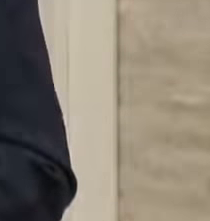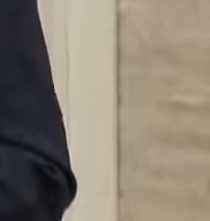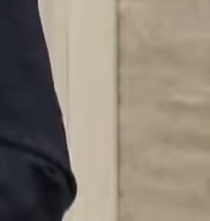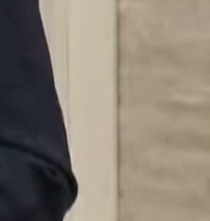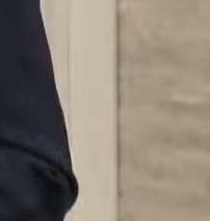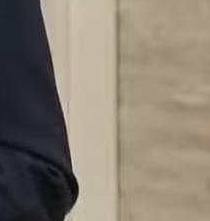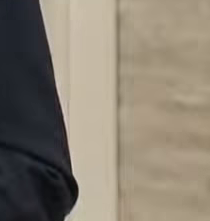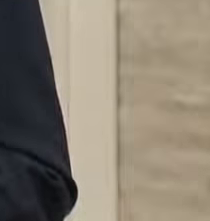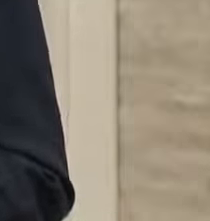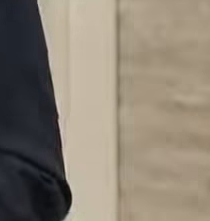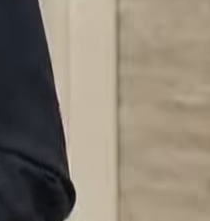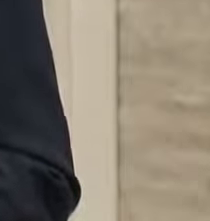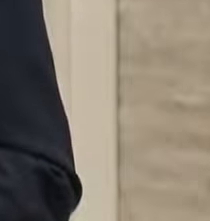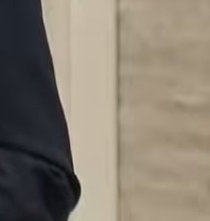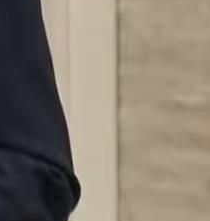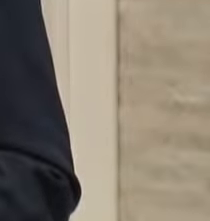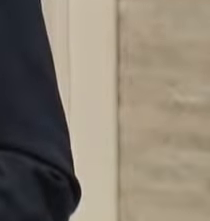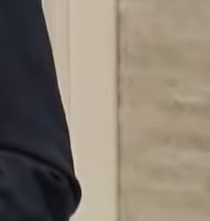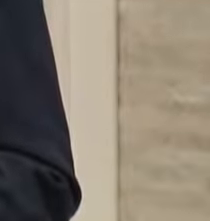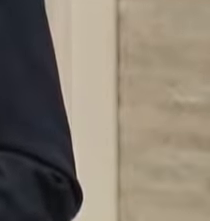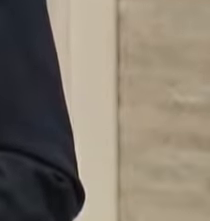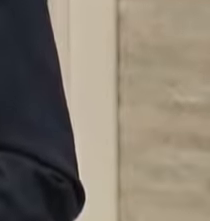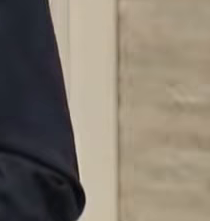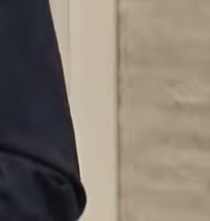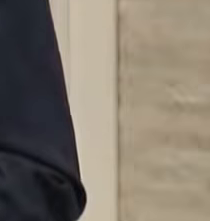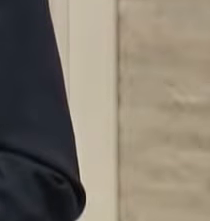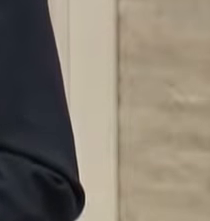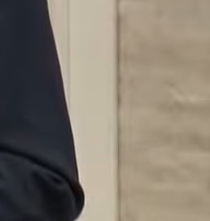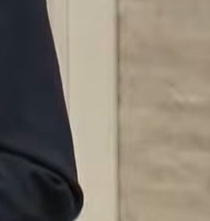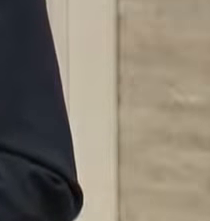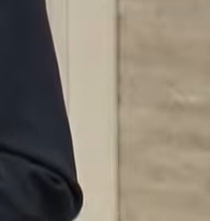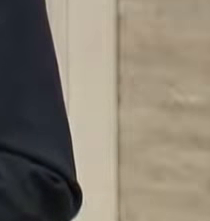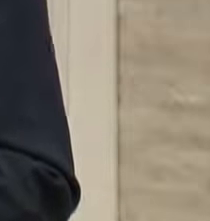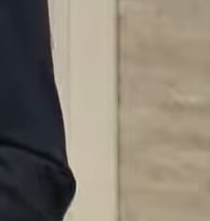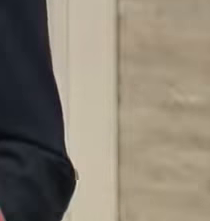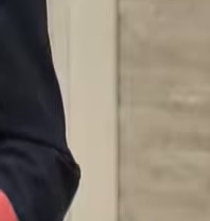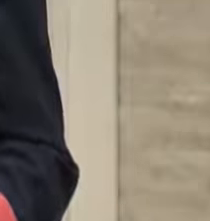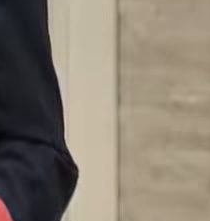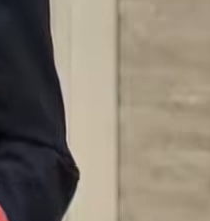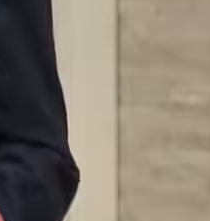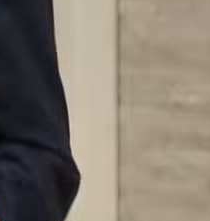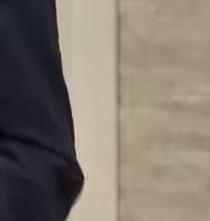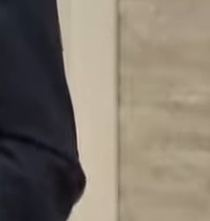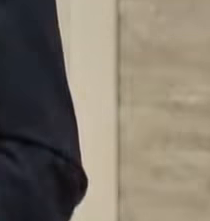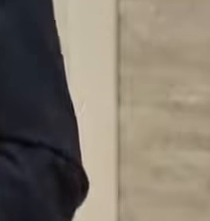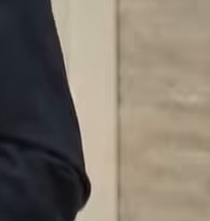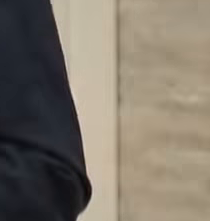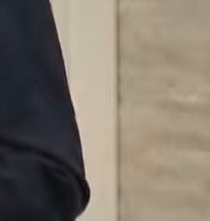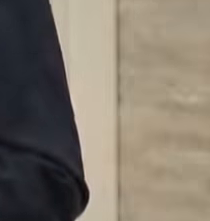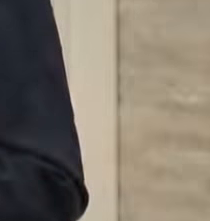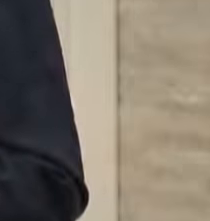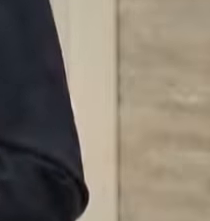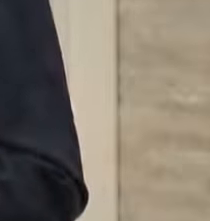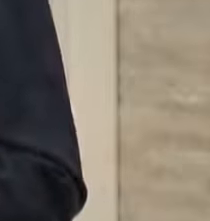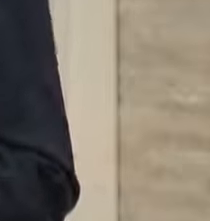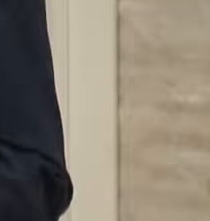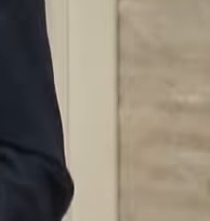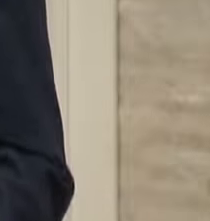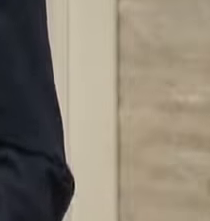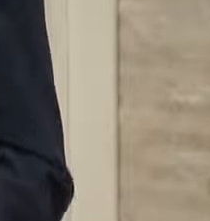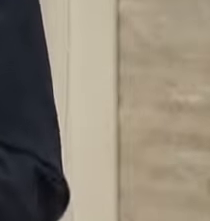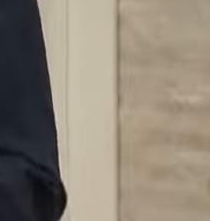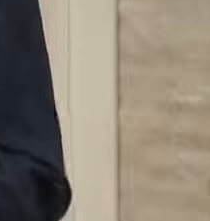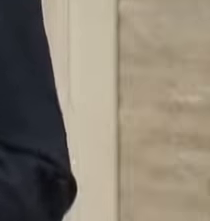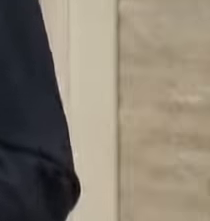presidida pela deputada Sofia Cavedon, do Partido dos Trabalhadores. As principais informações da reunião